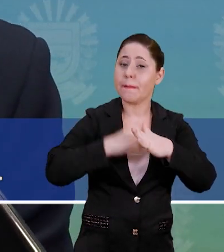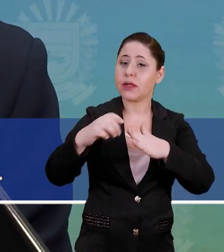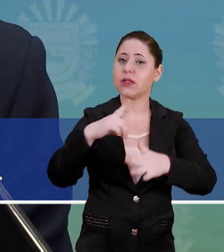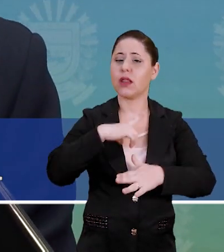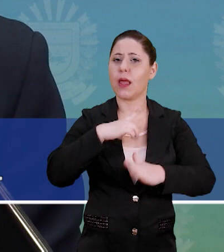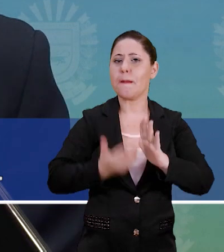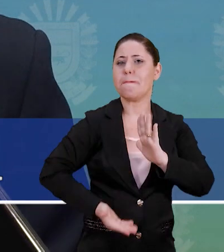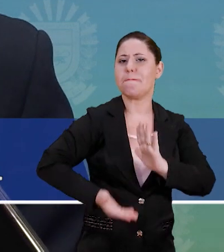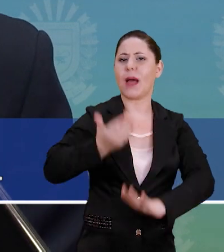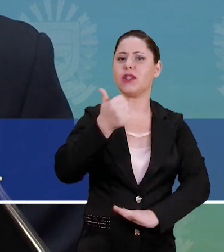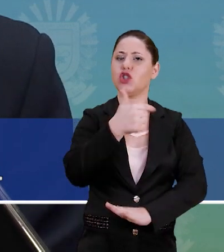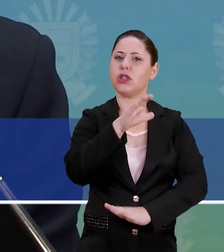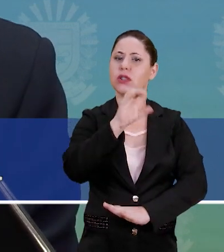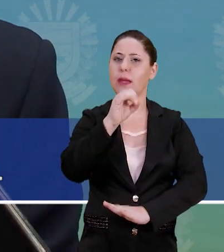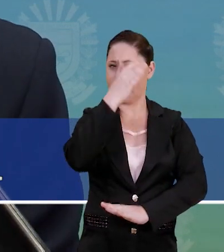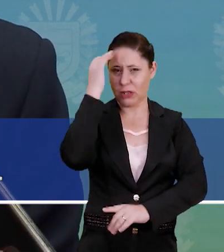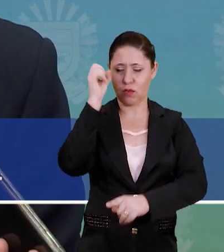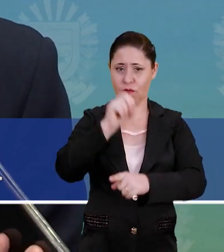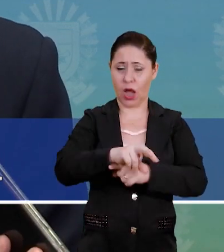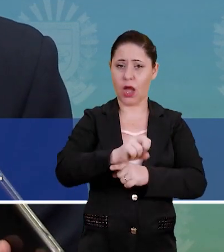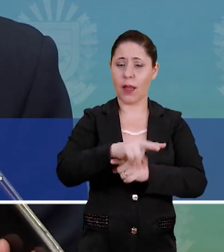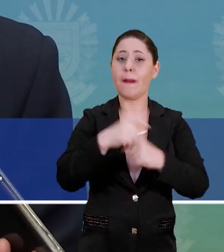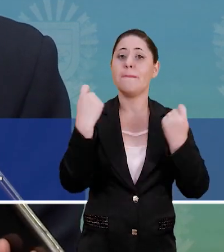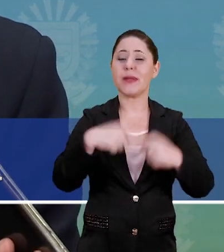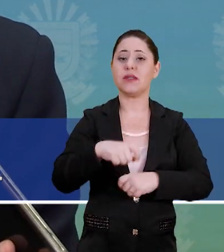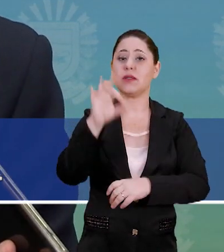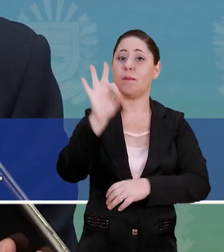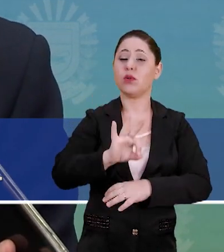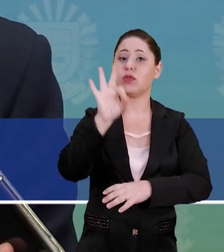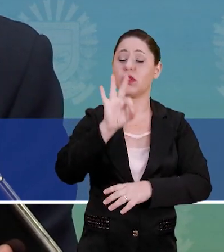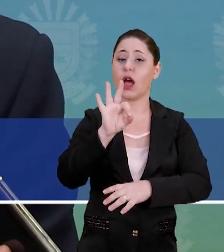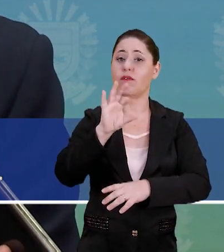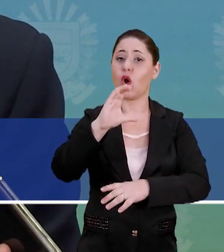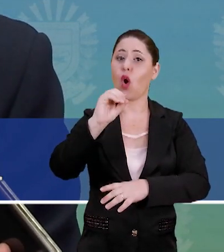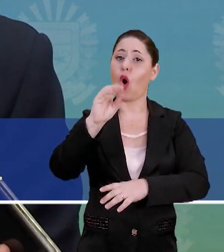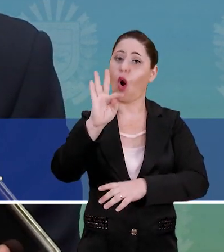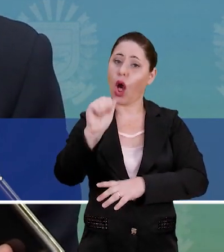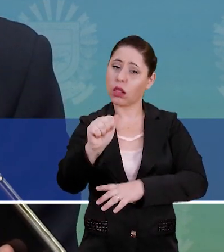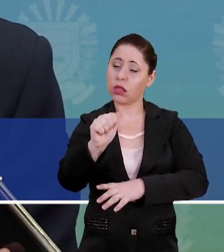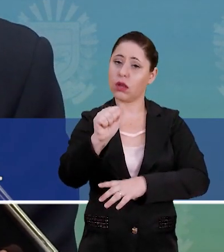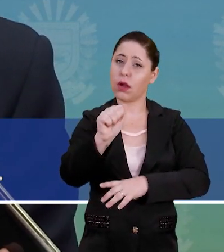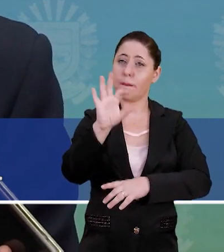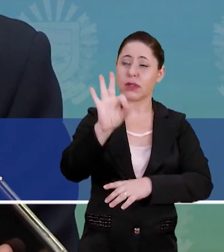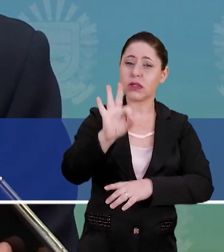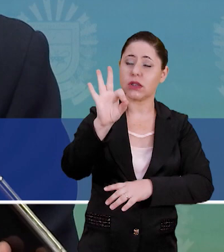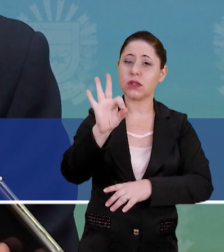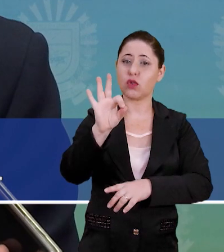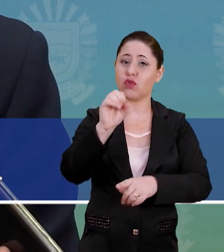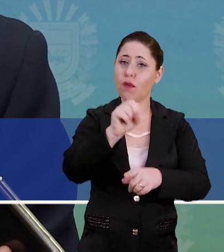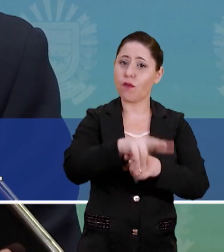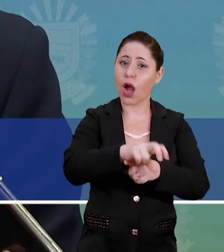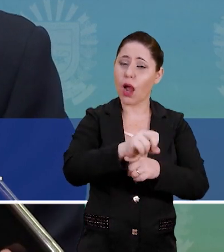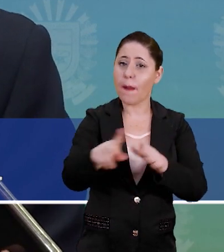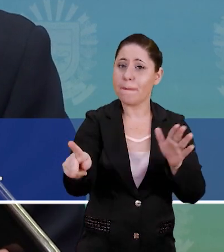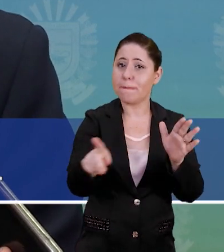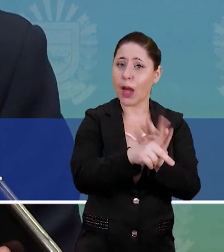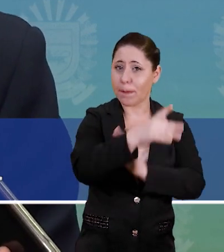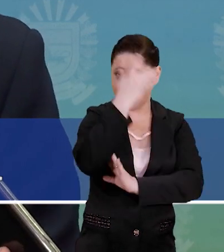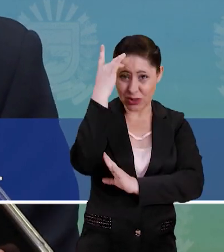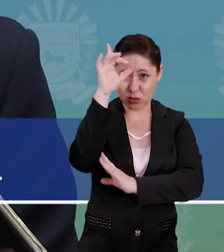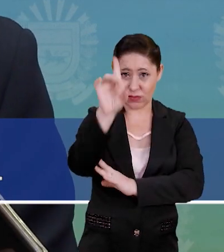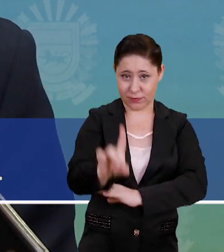que uma empresa que tem acima de 100 funcionários, ela tem que estabelecer uma cota, reservar um percentual de